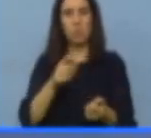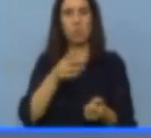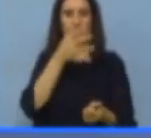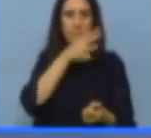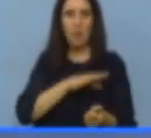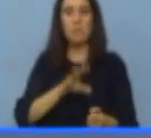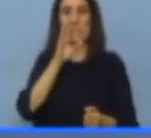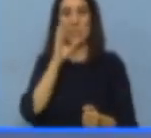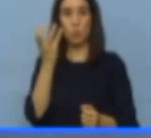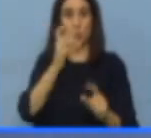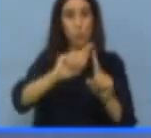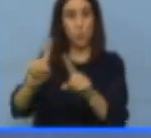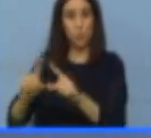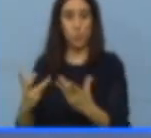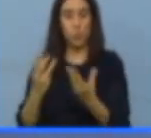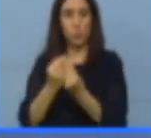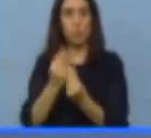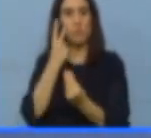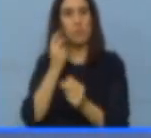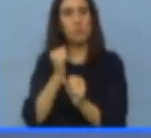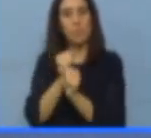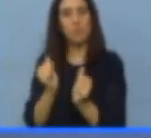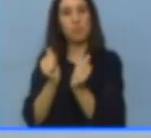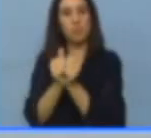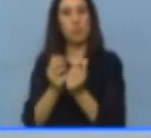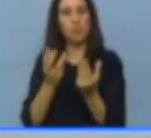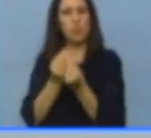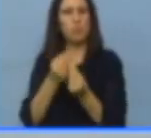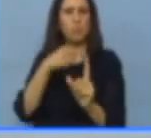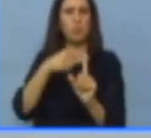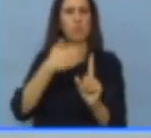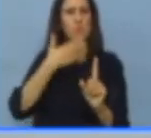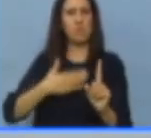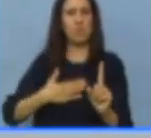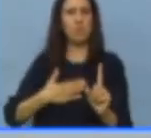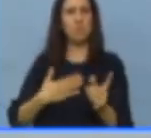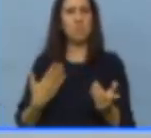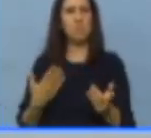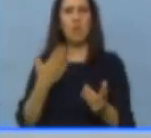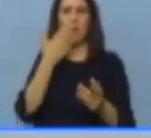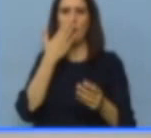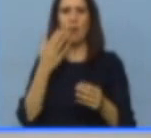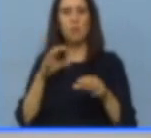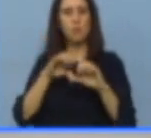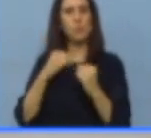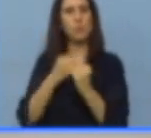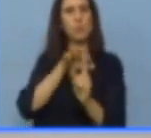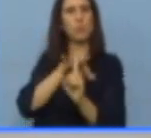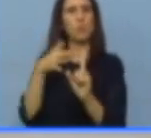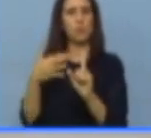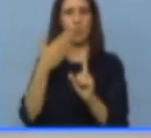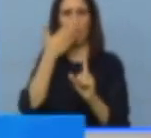culturas diferentes a viverem juntos, a trabalharem juntos, dá-nos um sinal positivo. Somos, digamos, um laboratório sociológico onde se